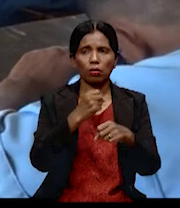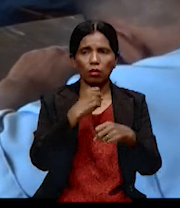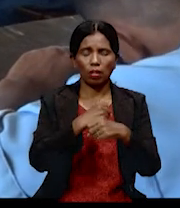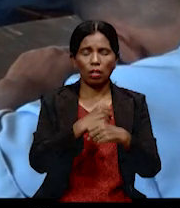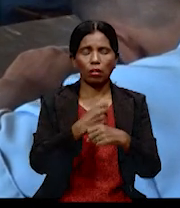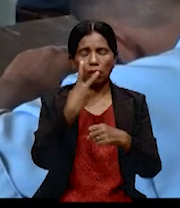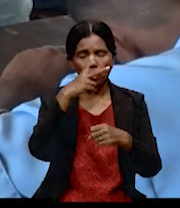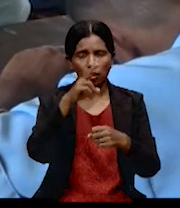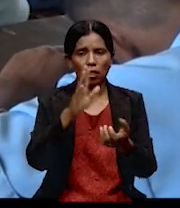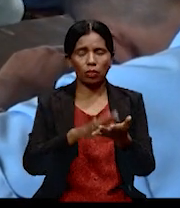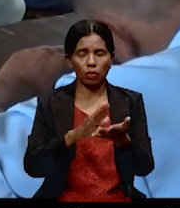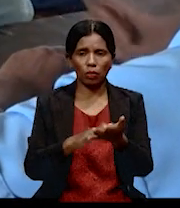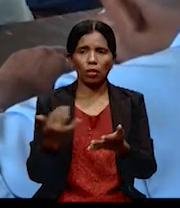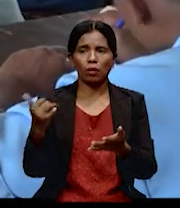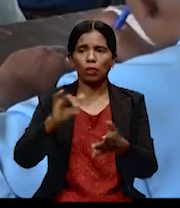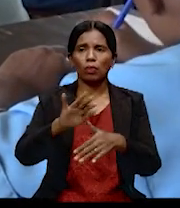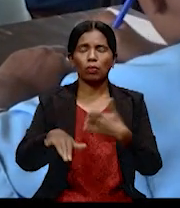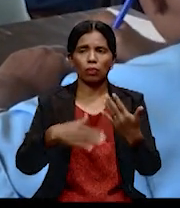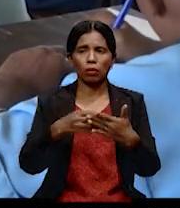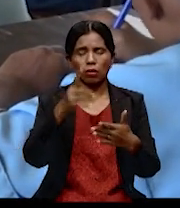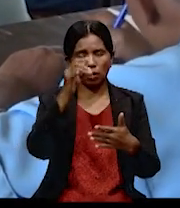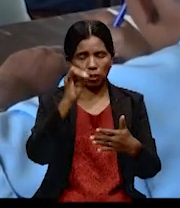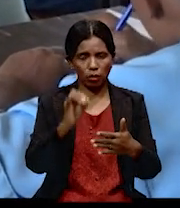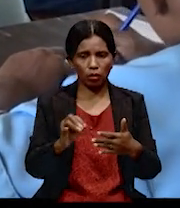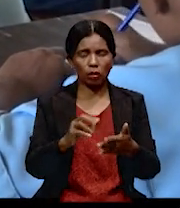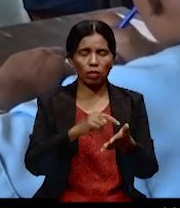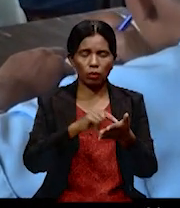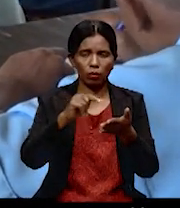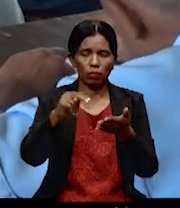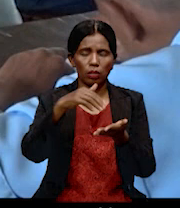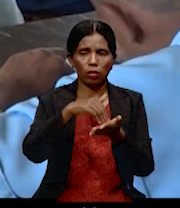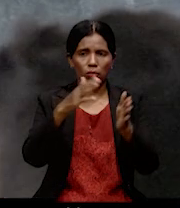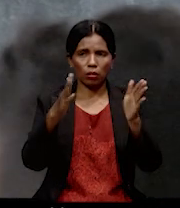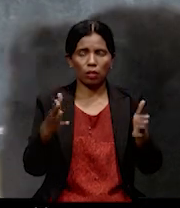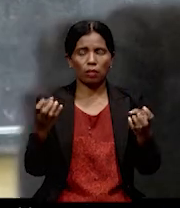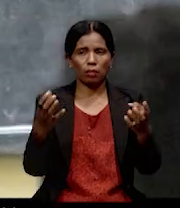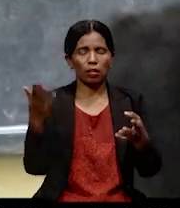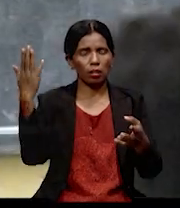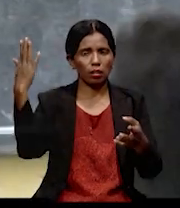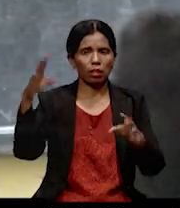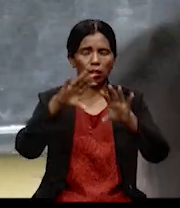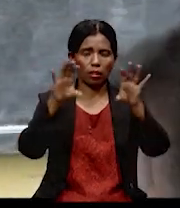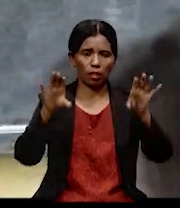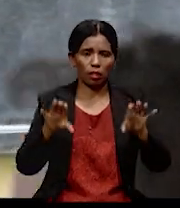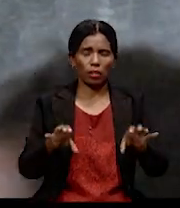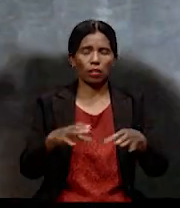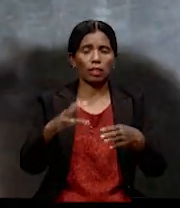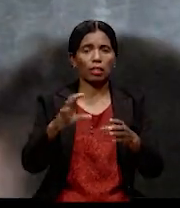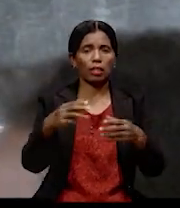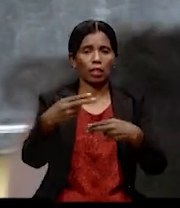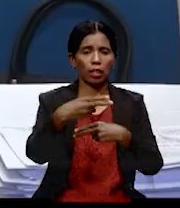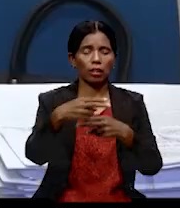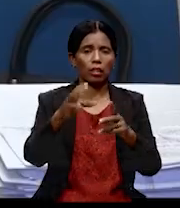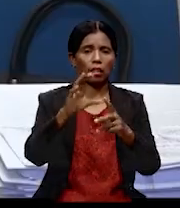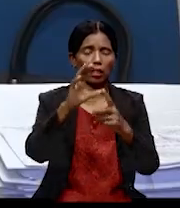ia sekolah Sira ia kapital no evita numero estudante barak ia aula. Ia ne hawa kare kata dehan kata ke